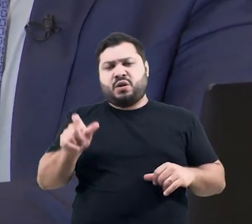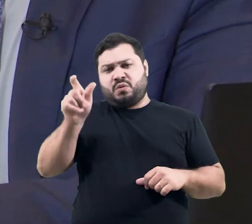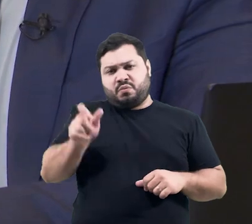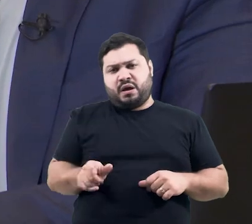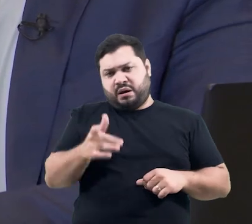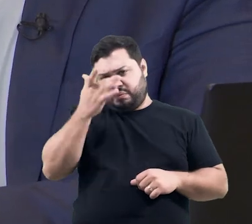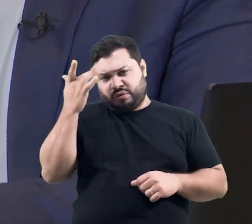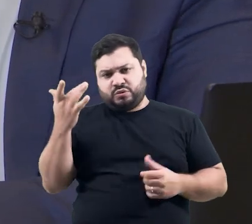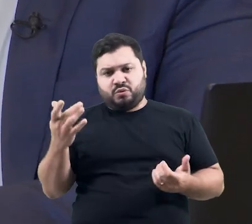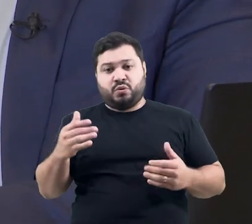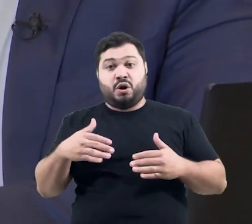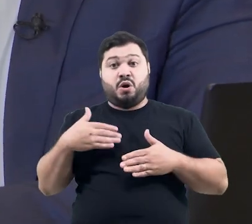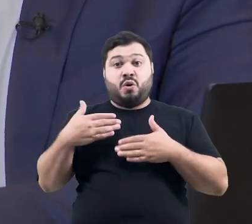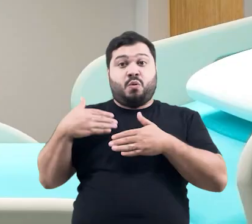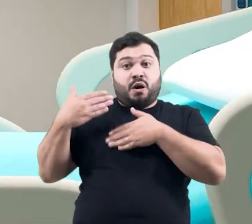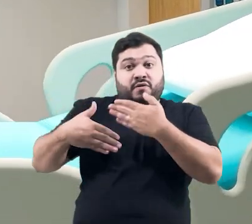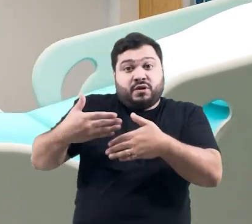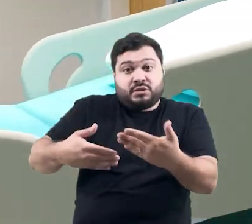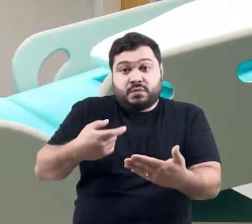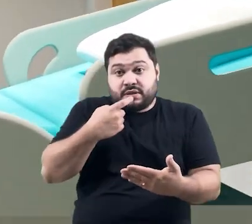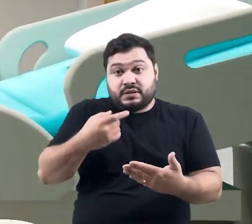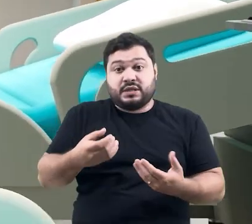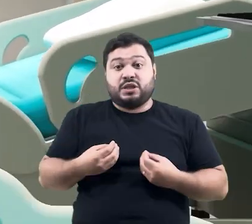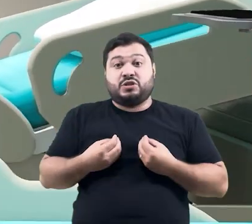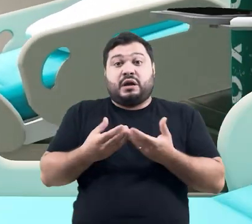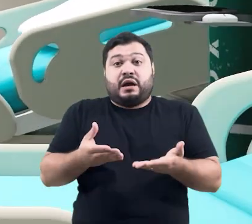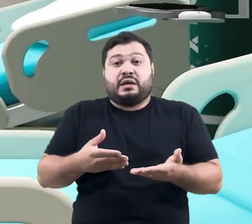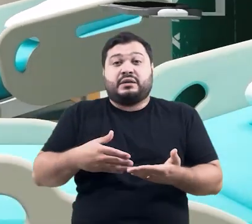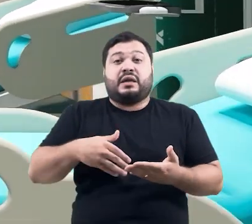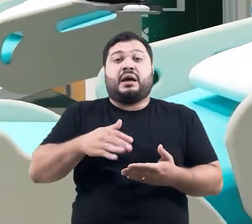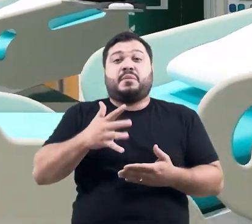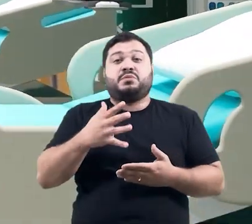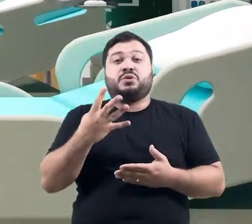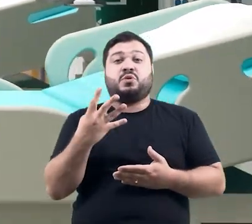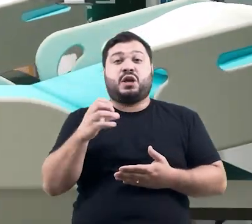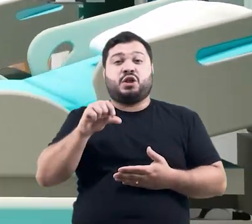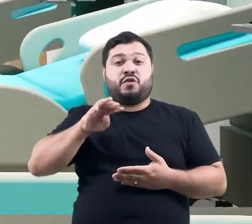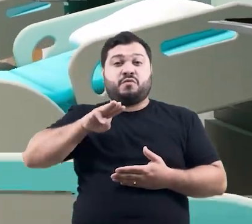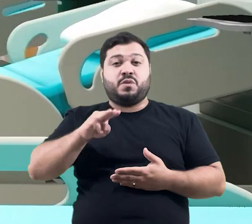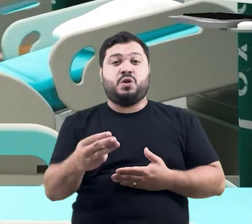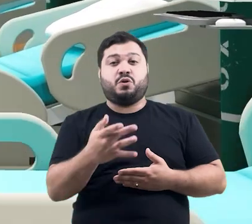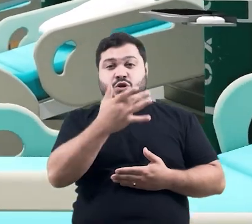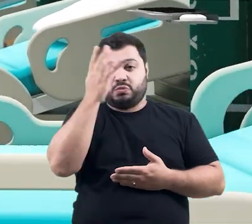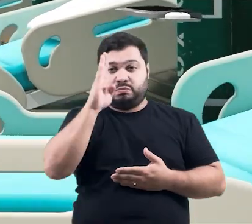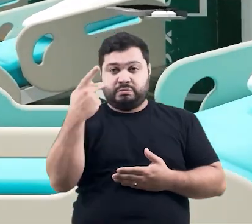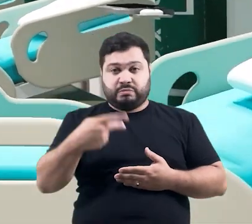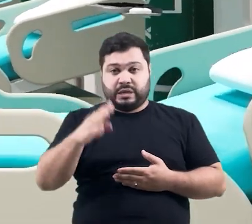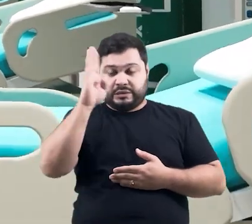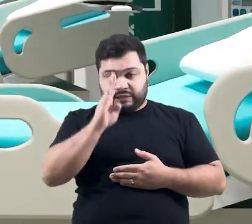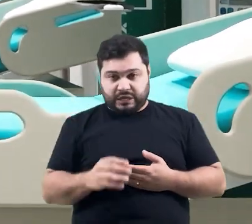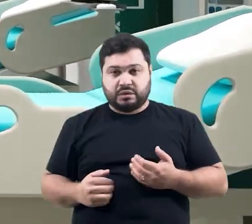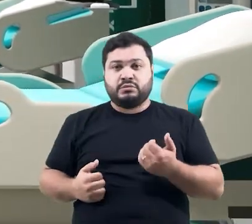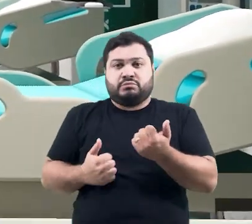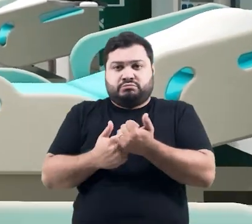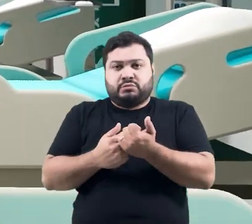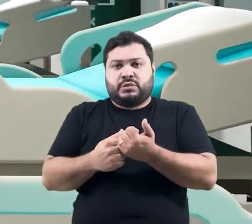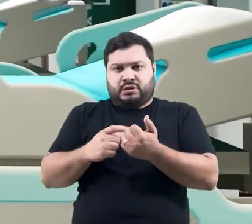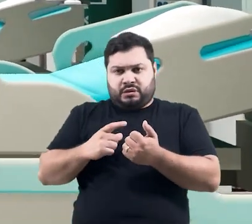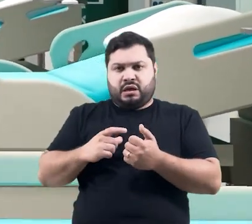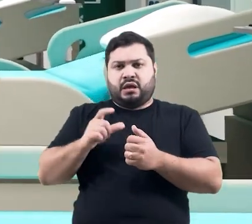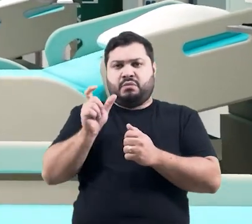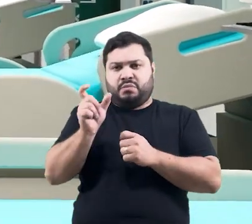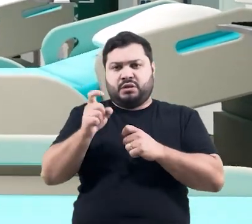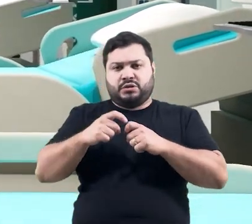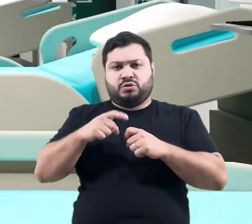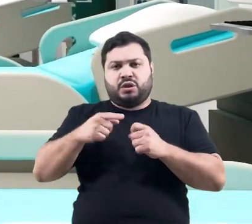sofrimento para o paciente. O avanço mais recente a beneficiar cerca de 49 milhões de brasileiros assistidos